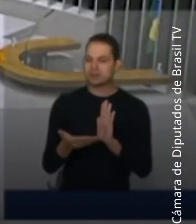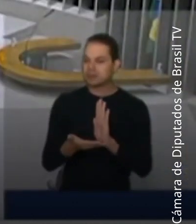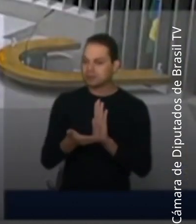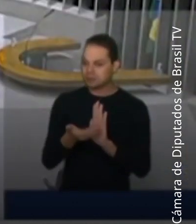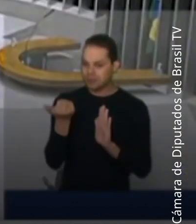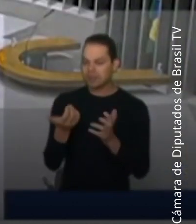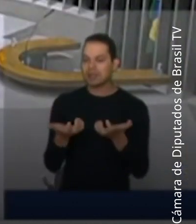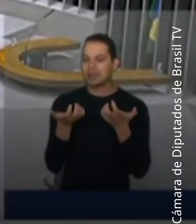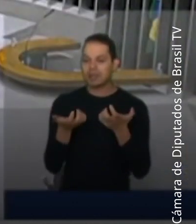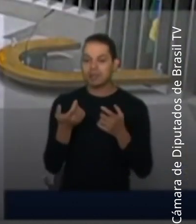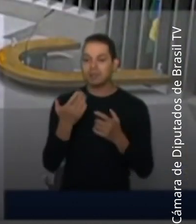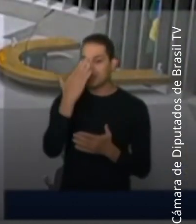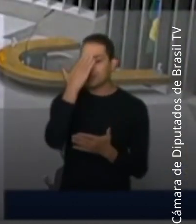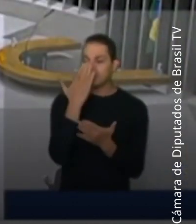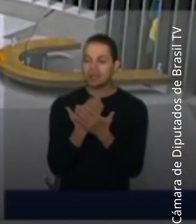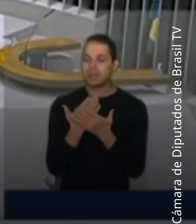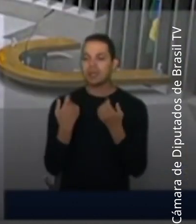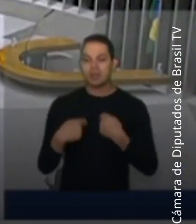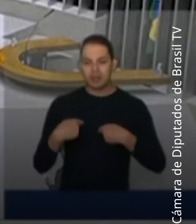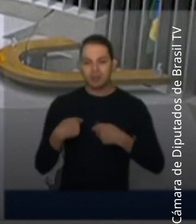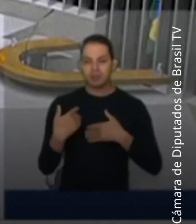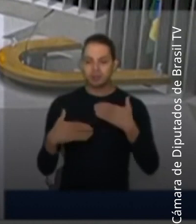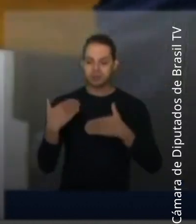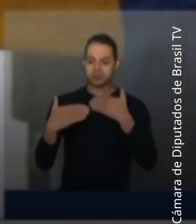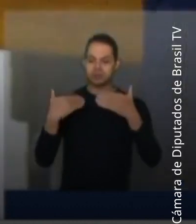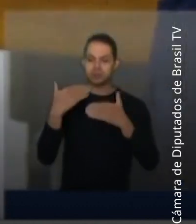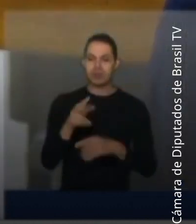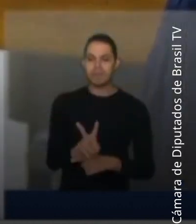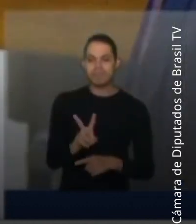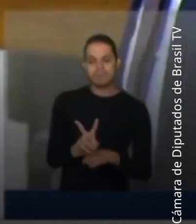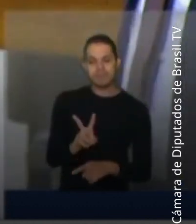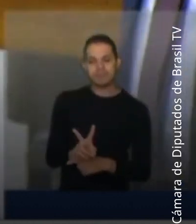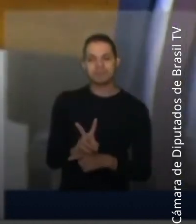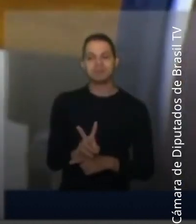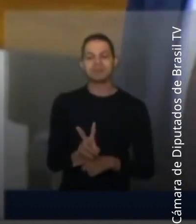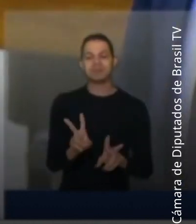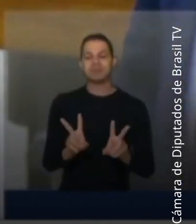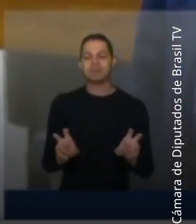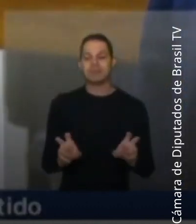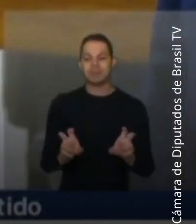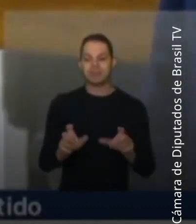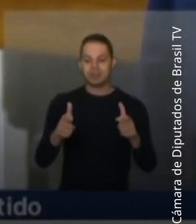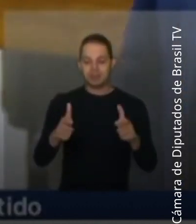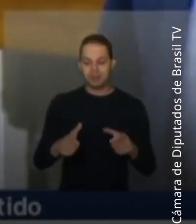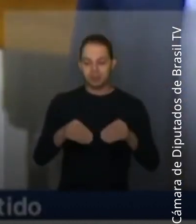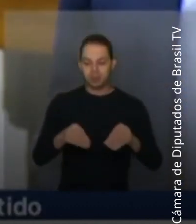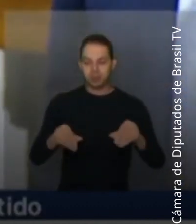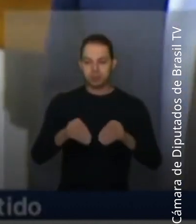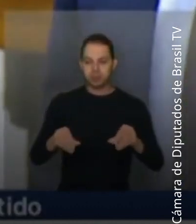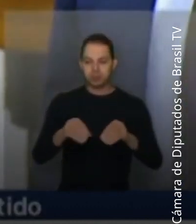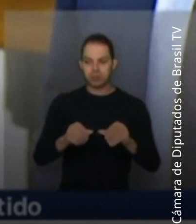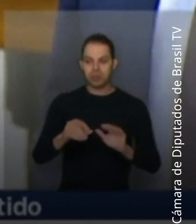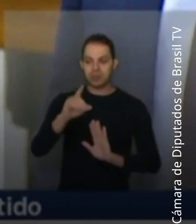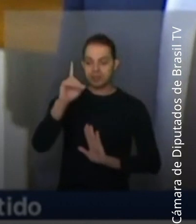A gente acredita que é preciso avançar em cerca da proteção em relação às terras, que direito não